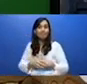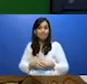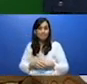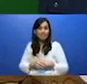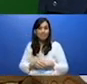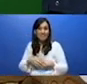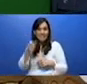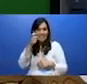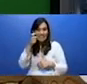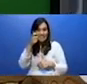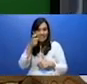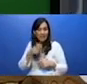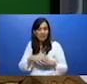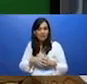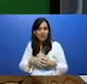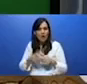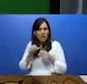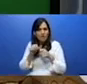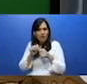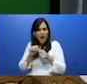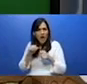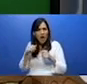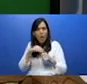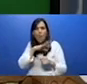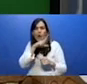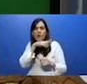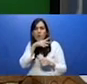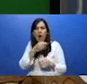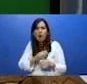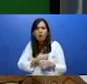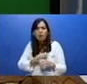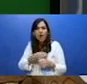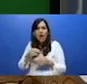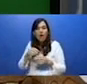Muito interessante, ela preserva o animal.